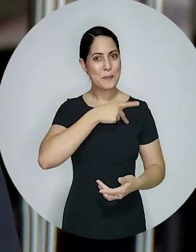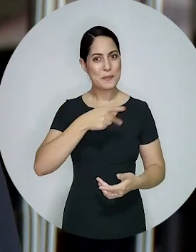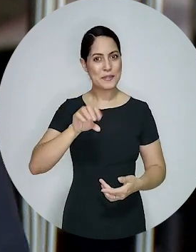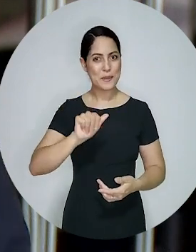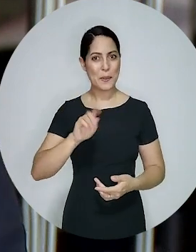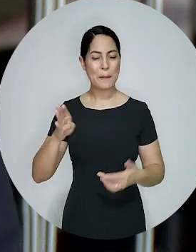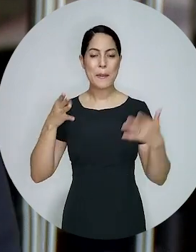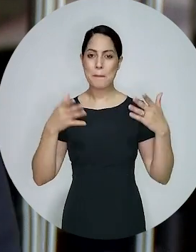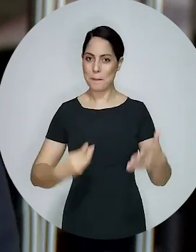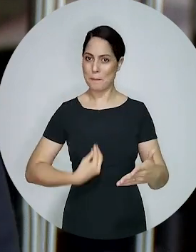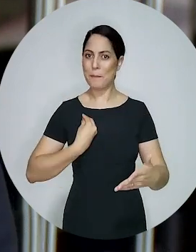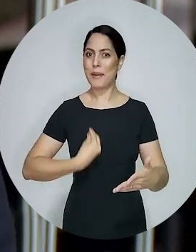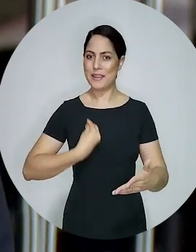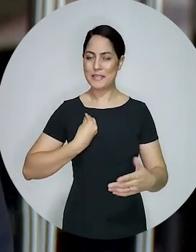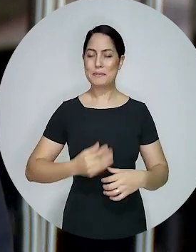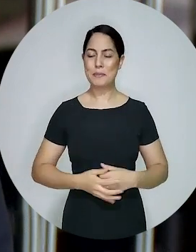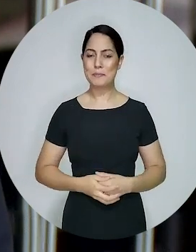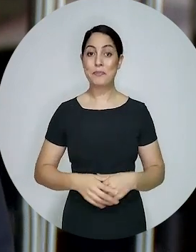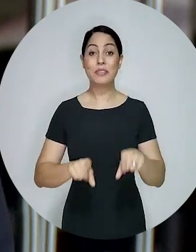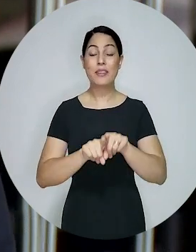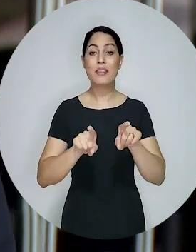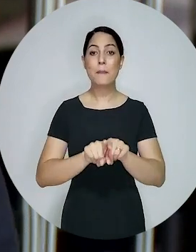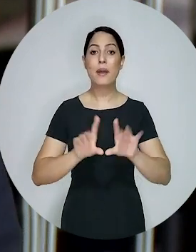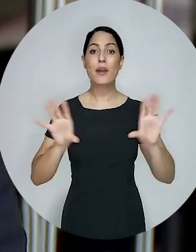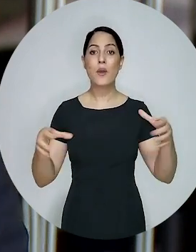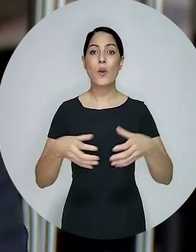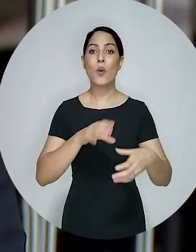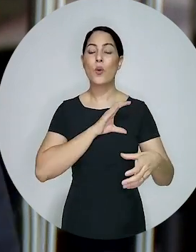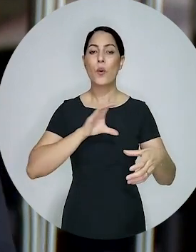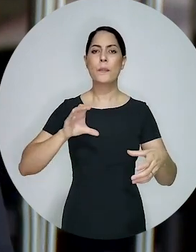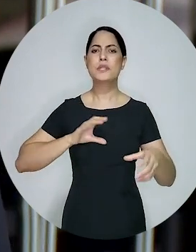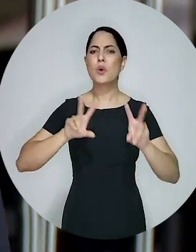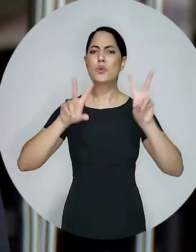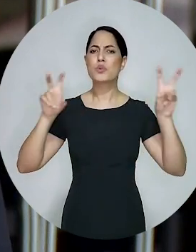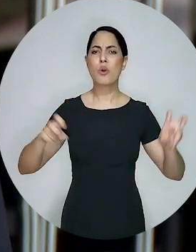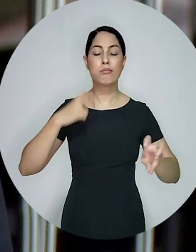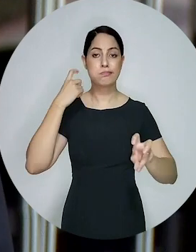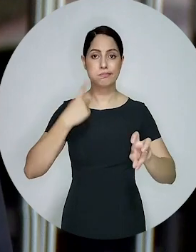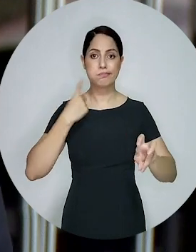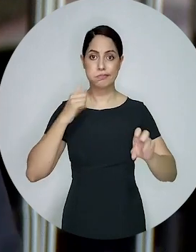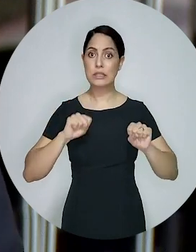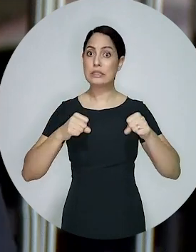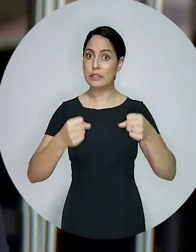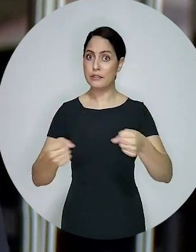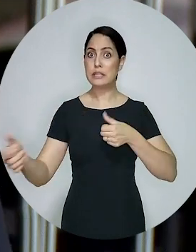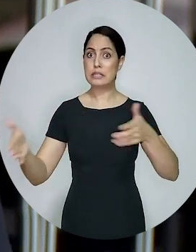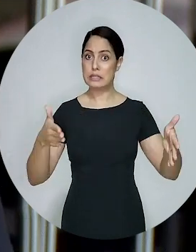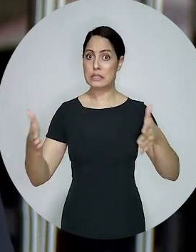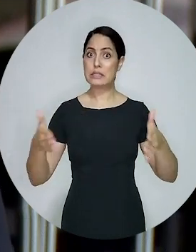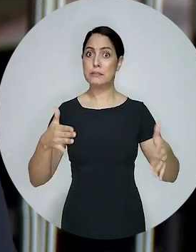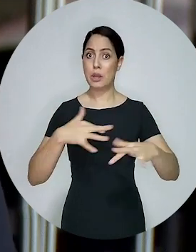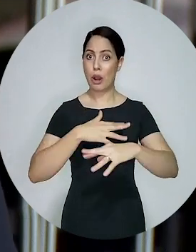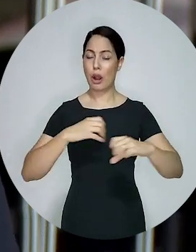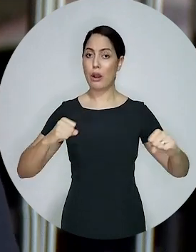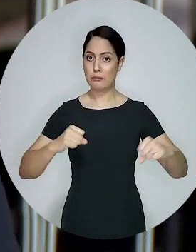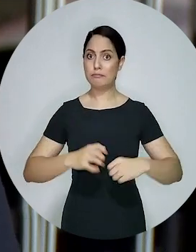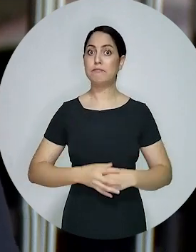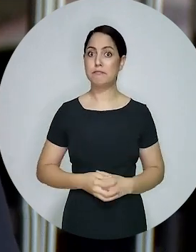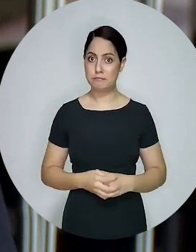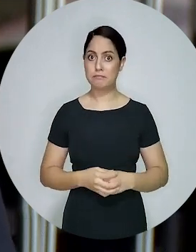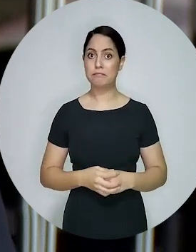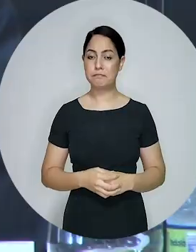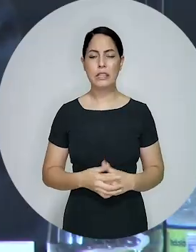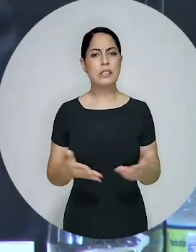evento e destacou o trabalho realizado pela Comissão em Defesa da Advocacia ao longo do período de isolamento